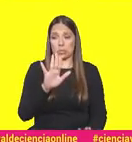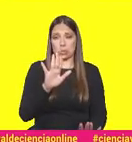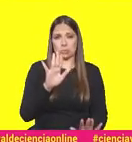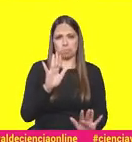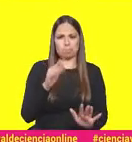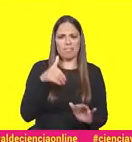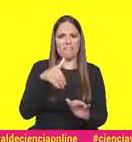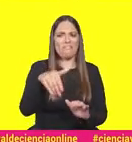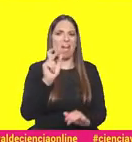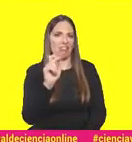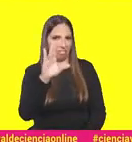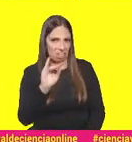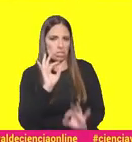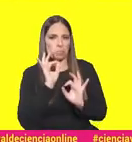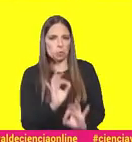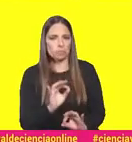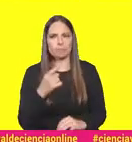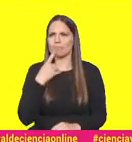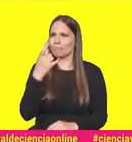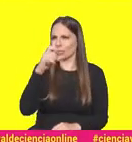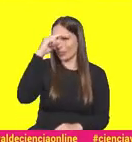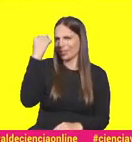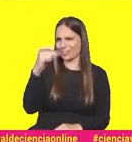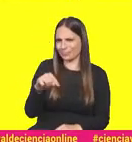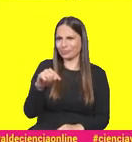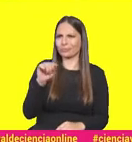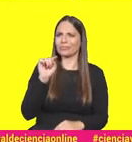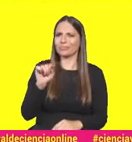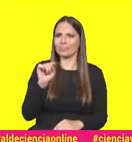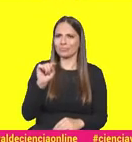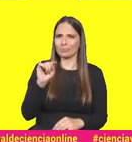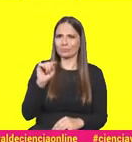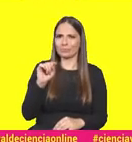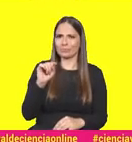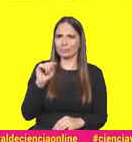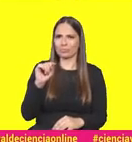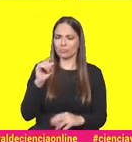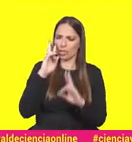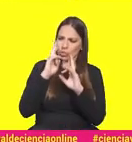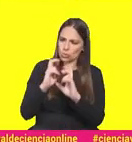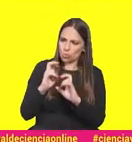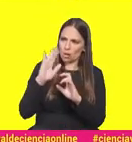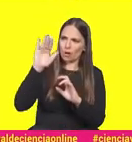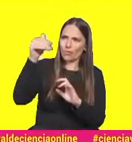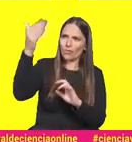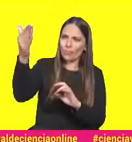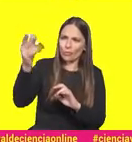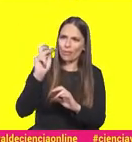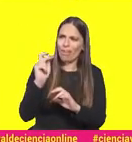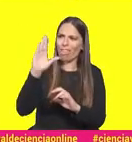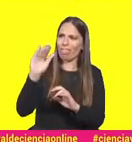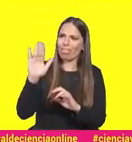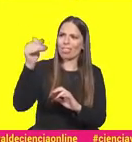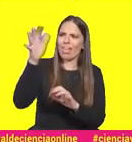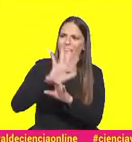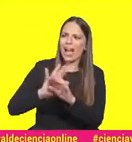os próximos 10 anos. E professor, vou-lhe fazer uma pergunta muito difícil, que é quais é que serão as próximas descobertas na próxima década para